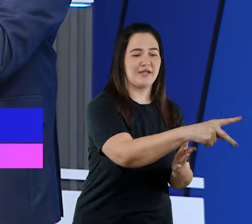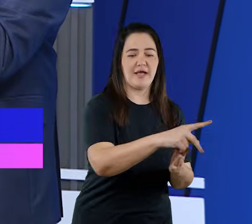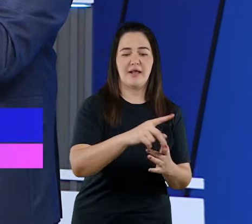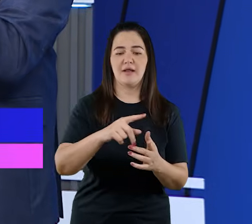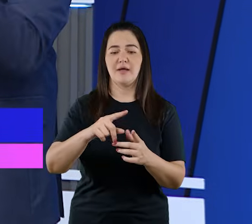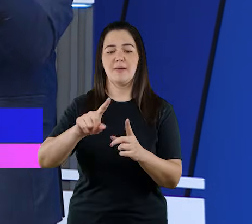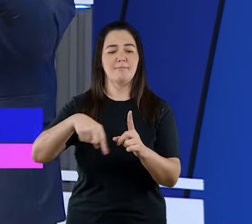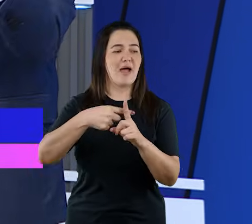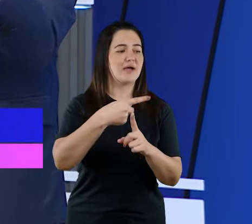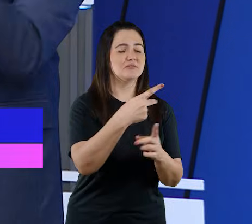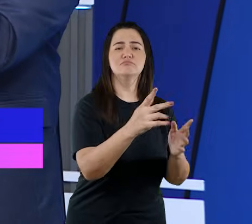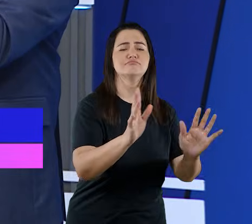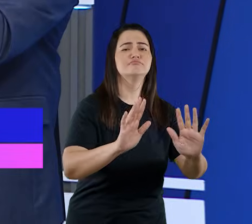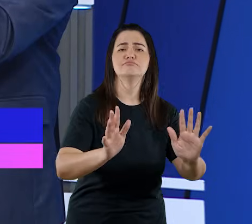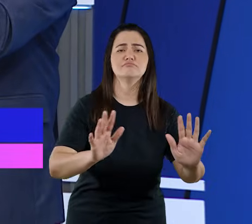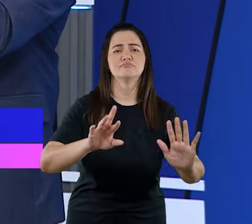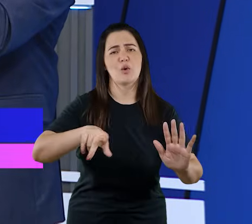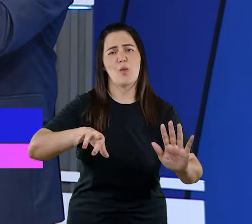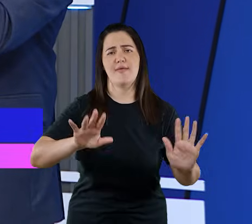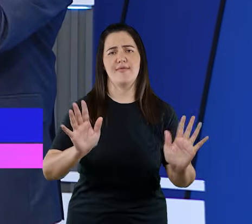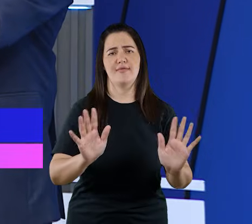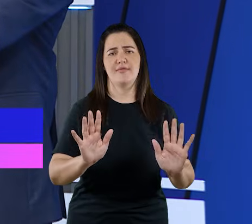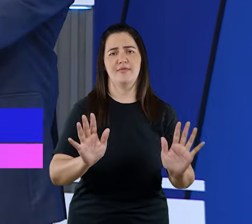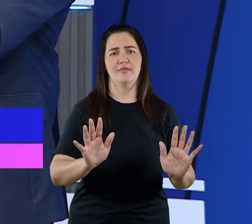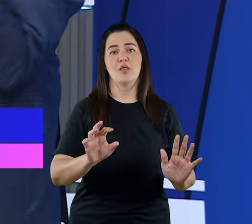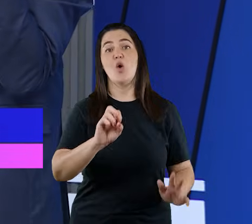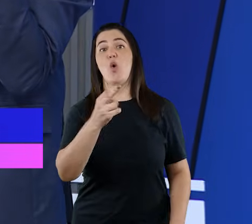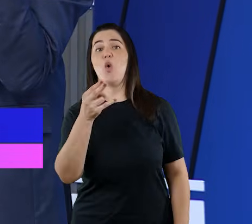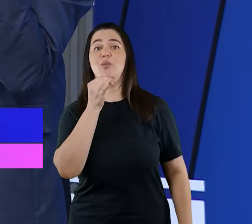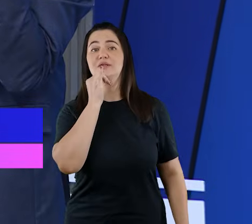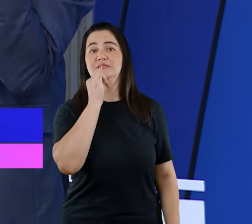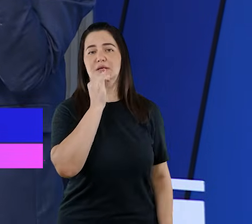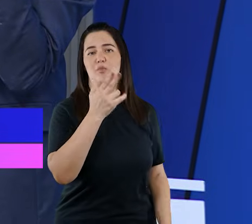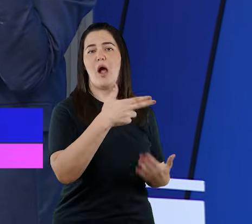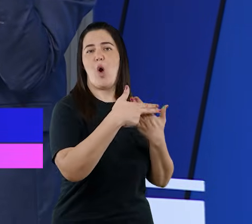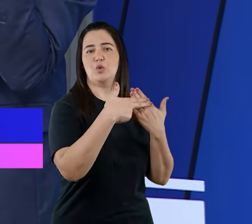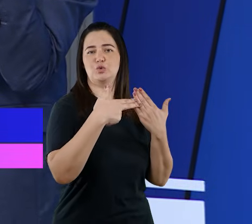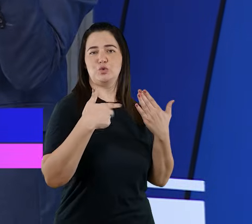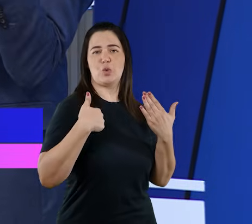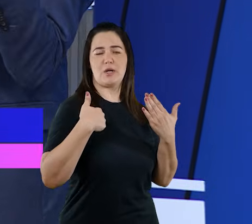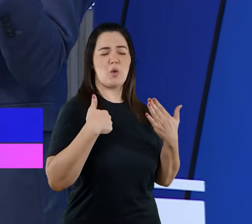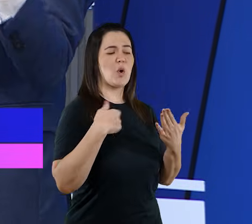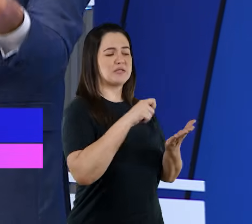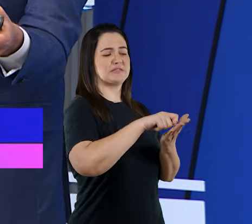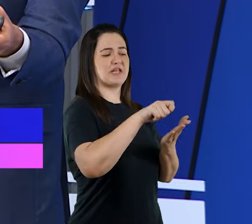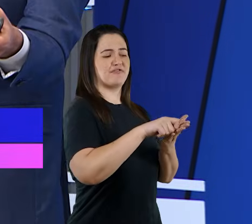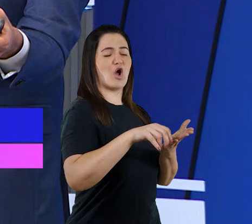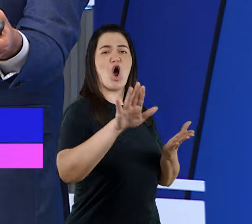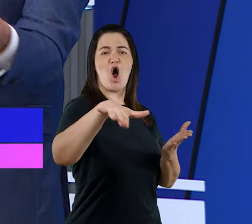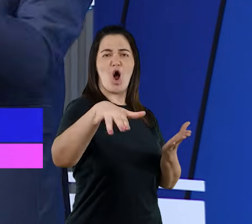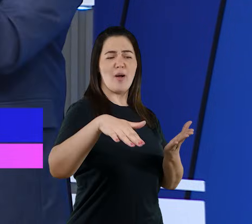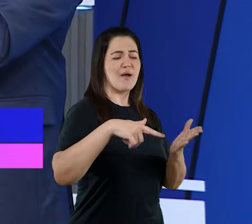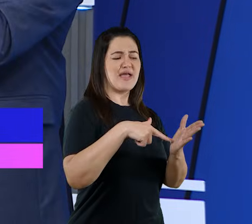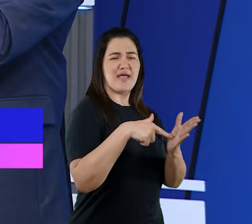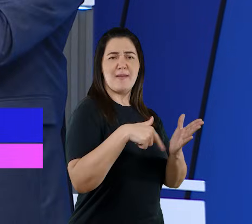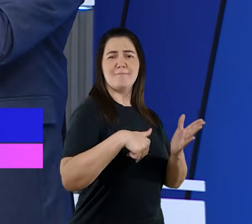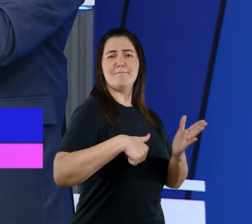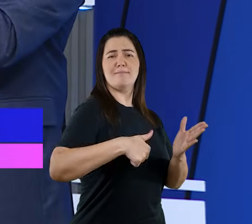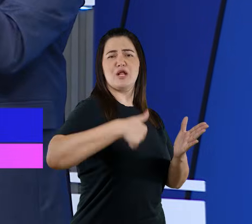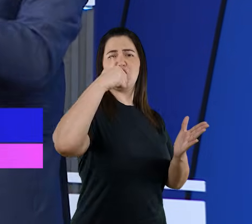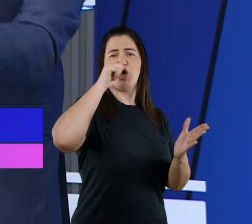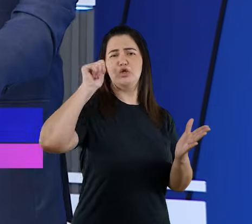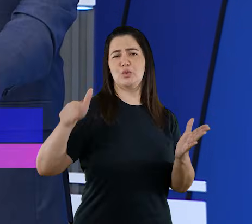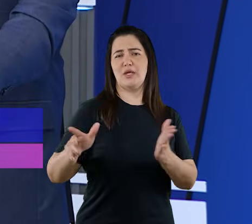profeta falso, porque o profeta falso diz assim, não, Bíblia não, esqueça a Bíblia, fica comigo. Ela não diz isso. Ela diz assim, olha, o que eu estou escrevendo aqui é para você ler a